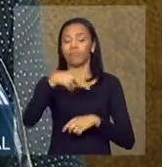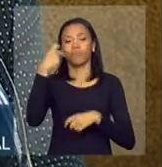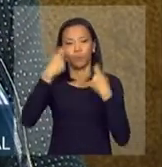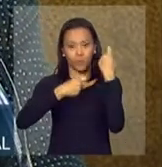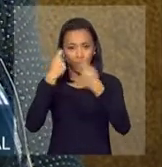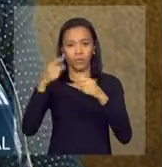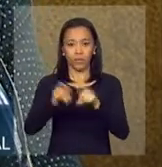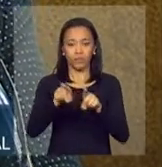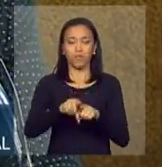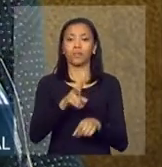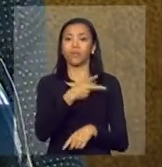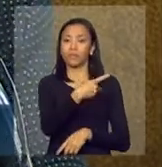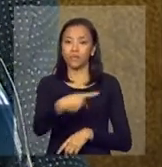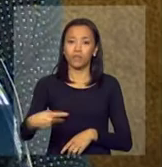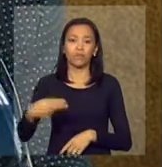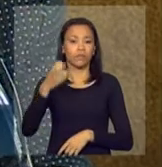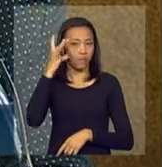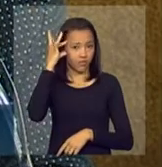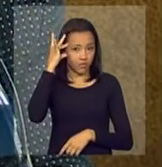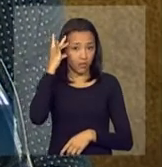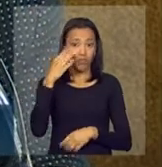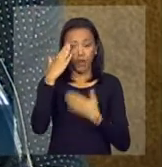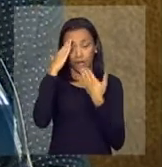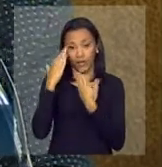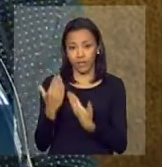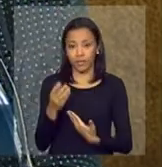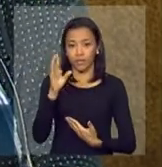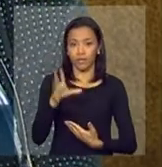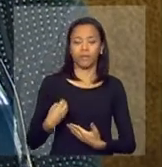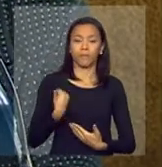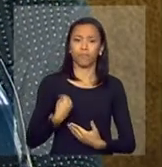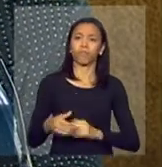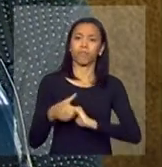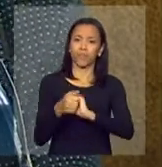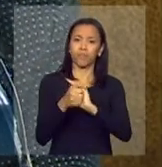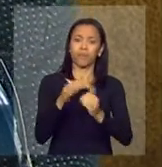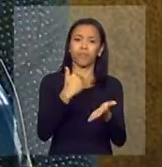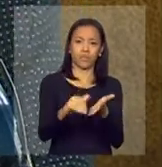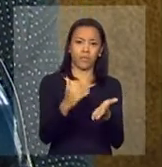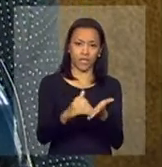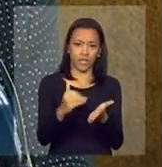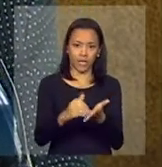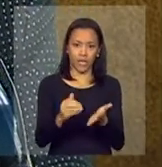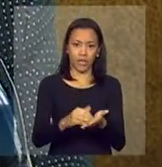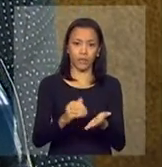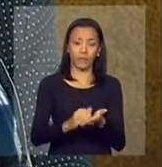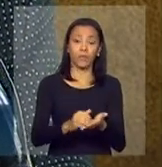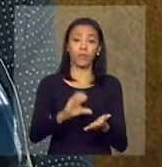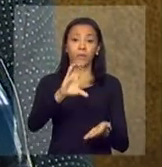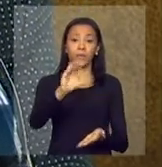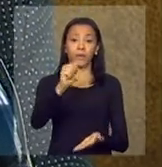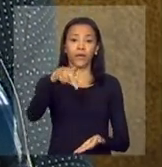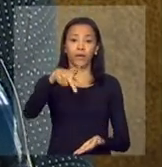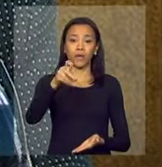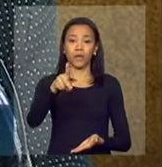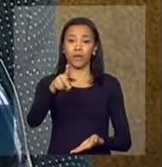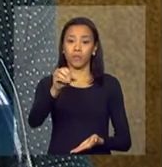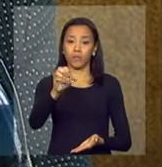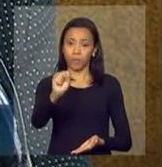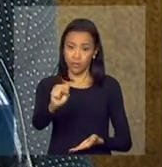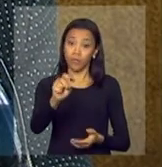cumprimentar nossa presidente do Conselho, Maria Emília Pacheco, cumprimentar o secretário Arnoldo Campos,